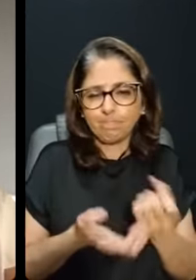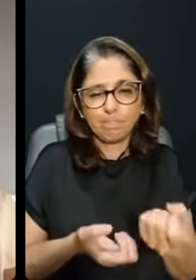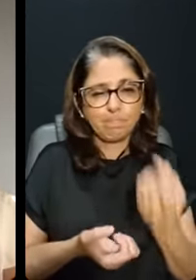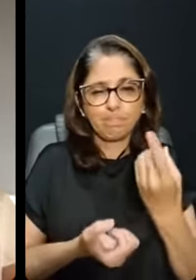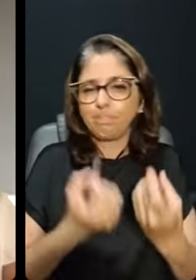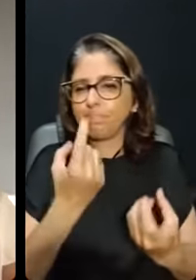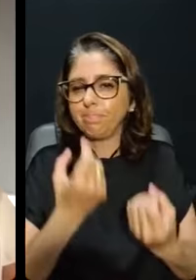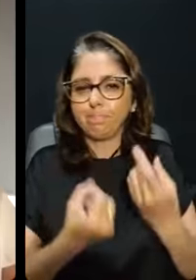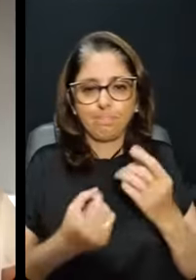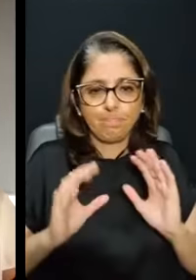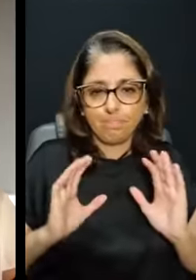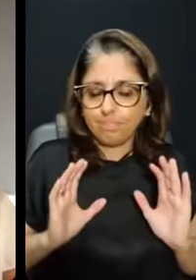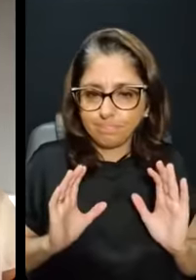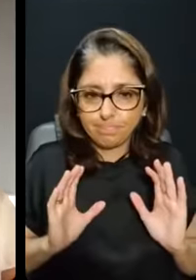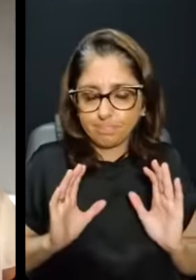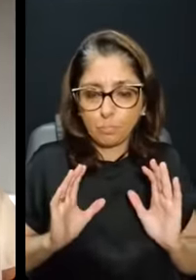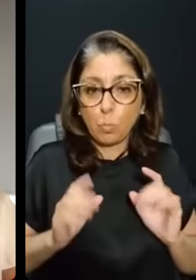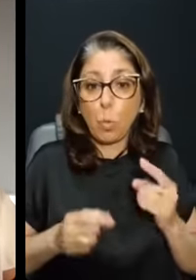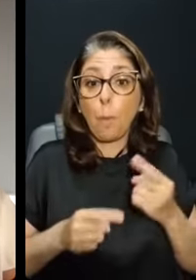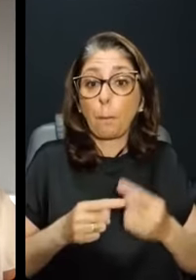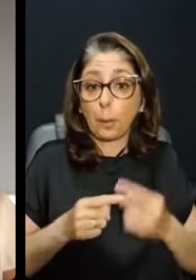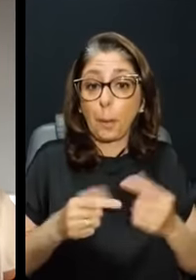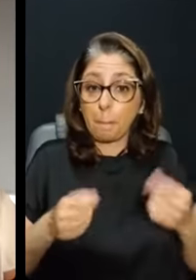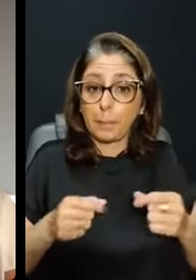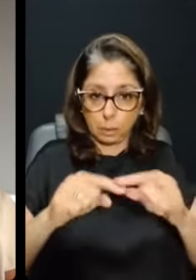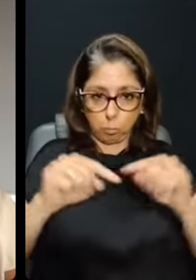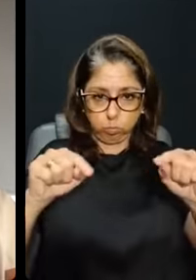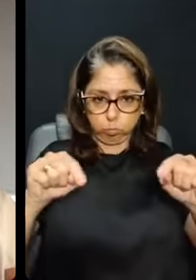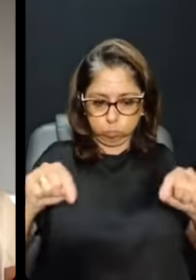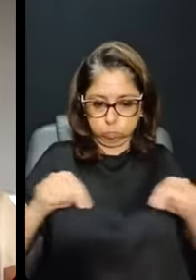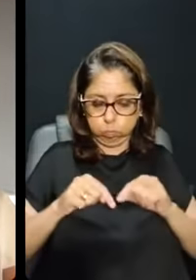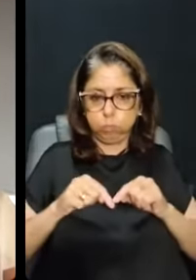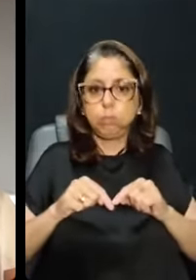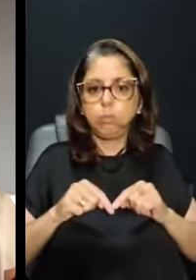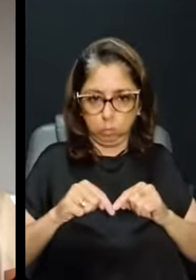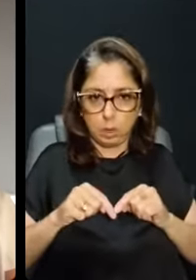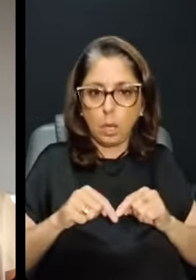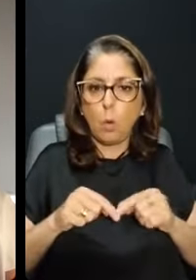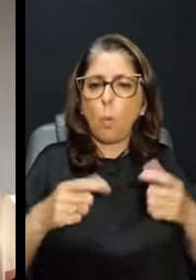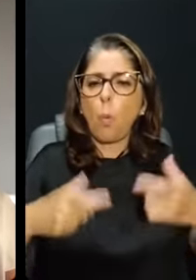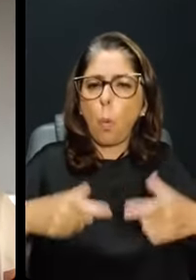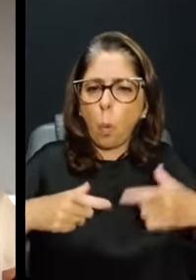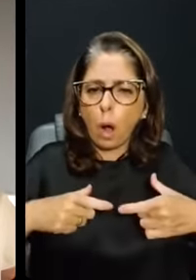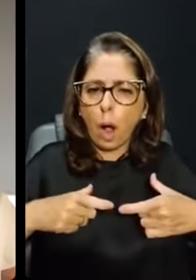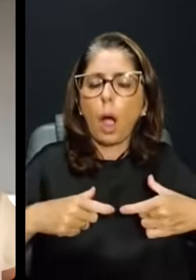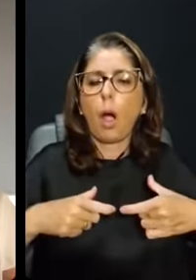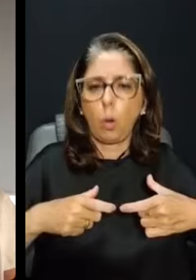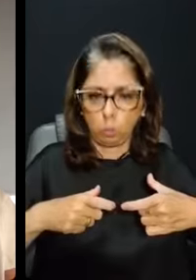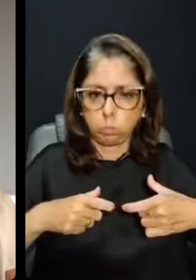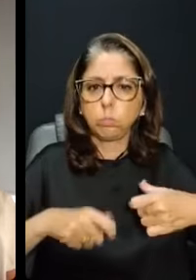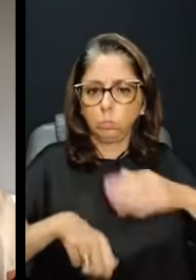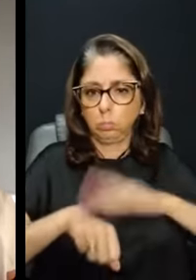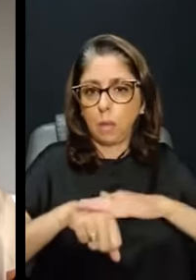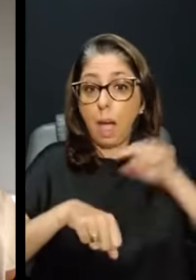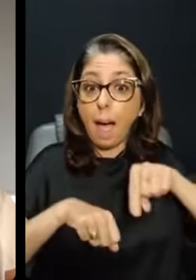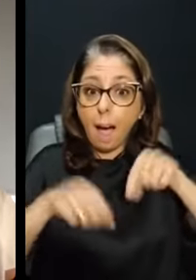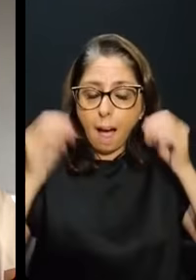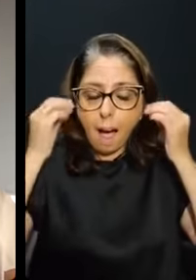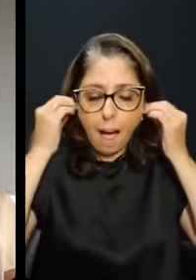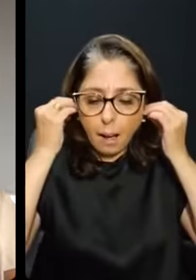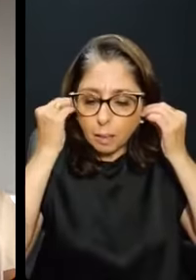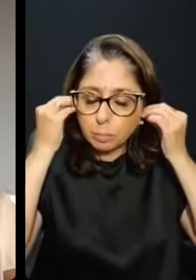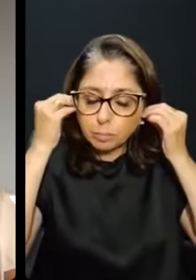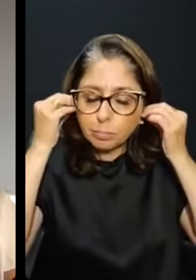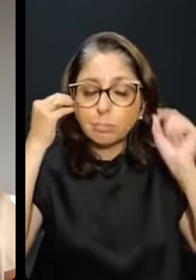tem uma estrutura de um escritório voltado para isso, você vai caminhando aos pouquinhos, pega um cliente aqui, outro ali.